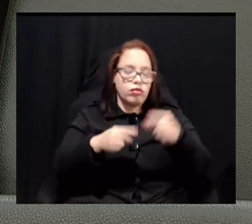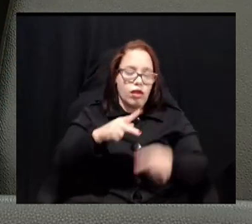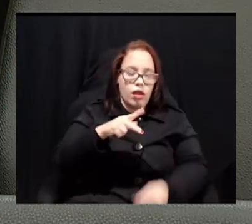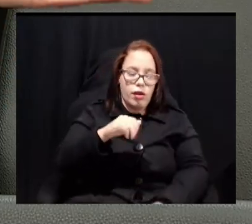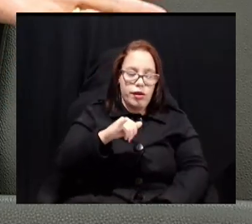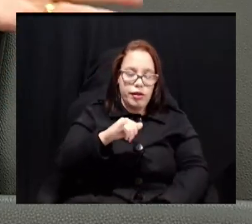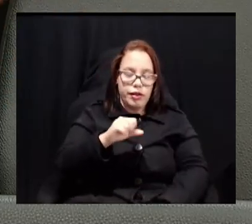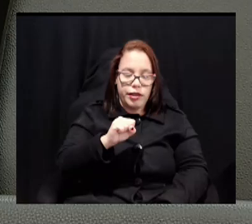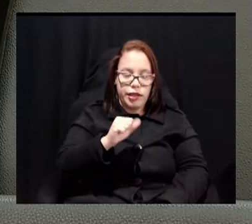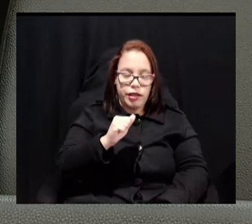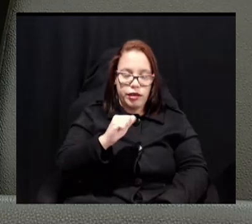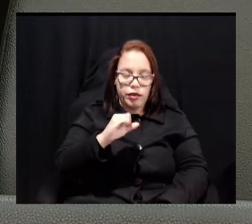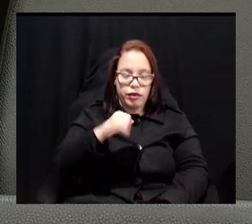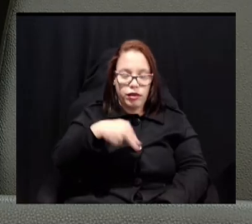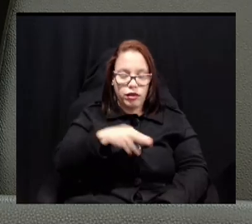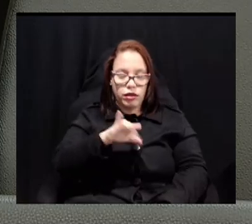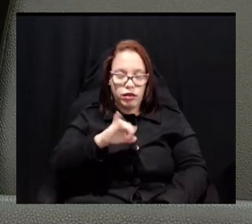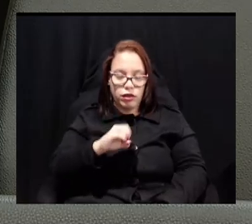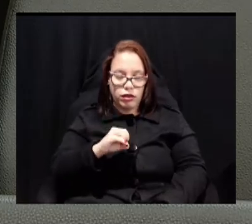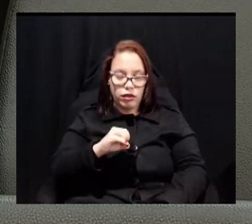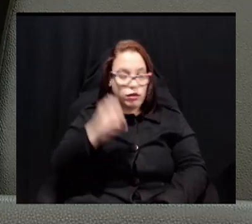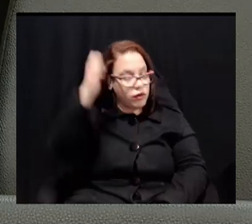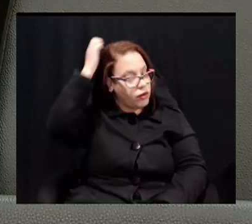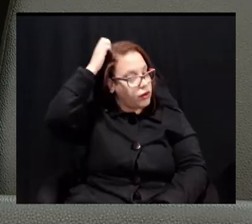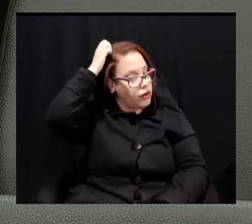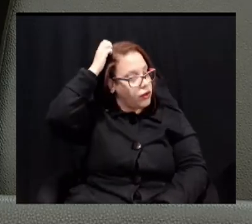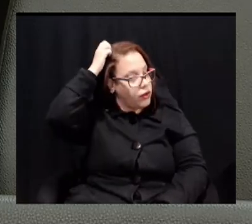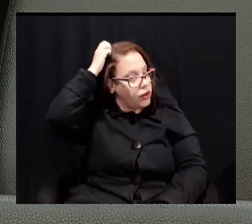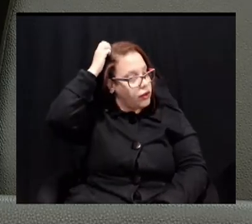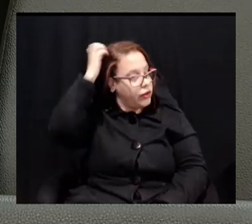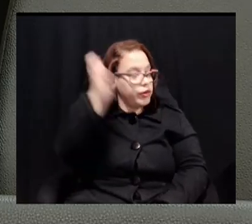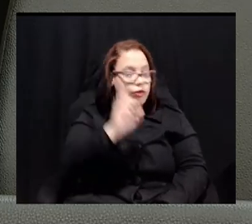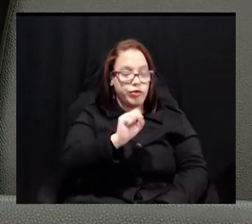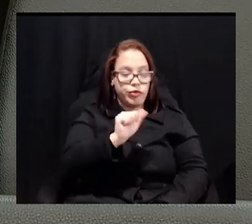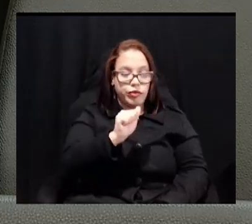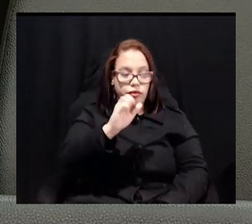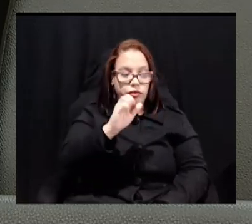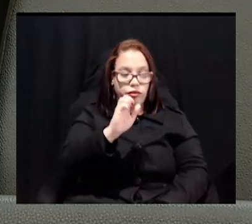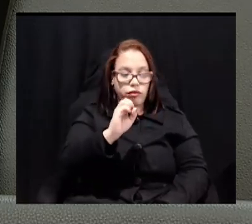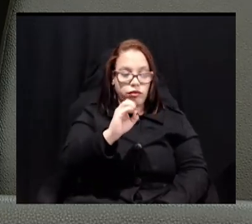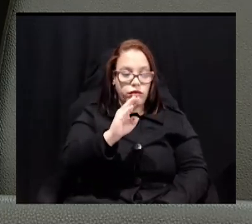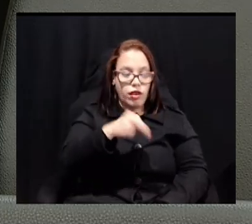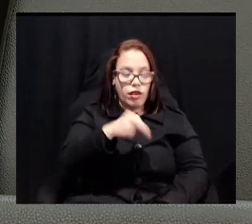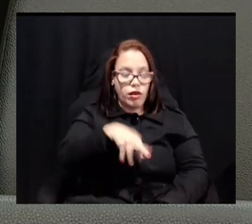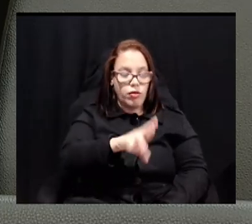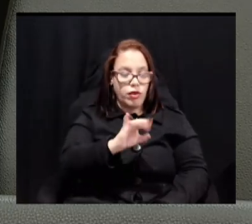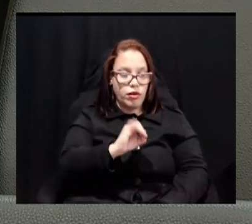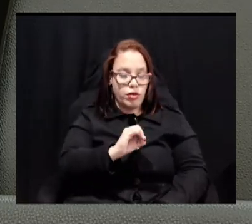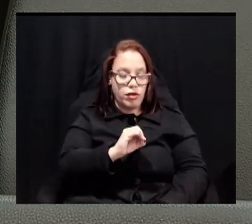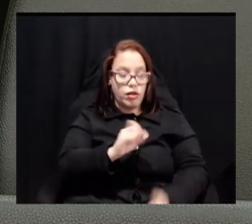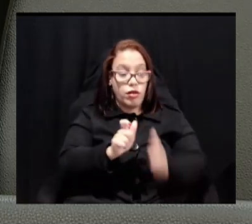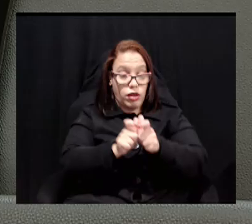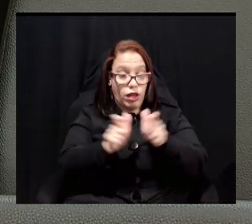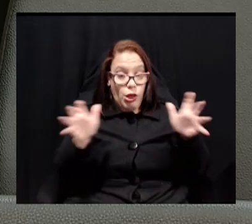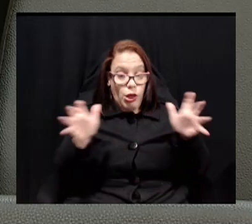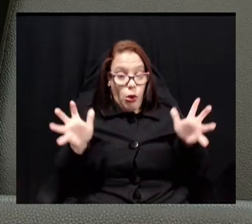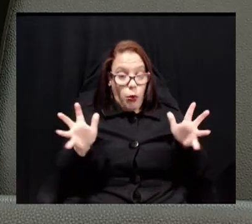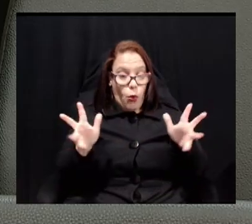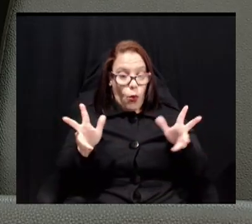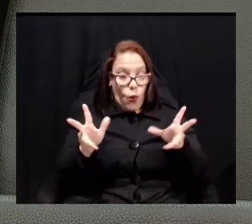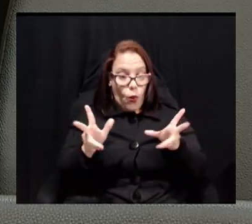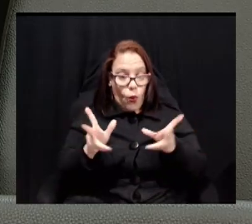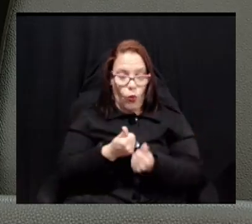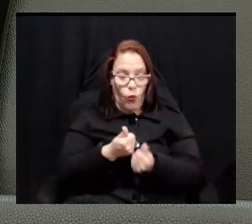esse daqui, como o de São Bernardo provavelmente é uma área de grande enchente, vai haver alguma coisa para absorção desse volume de água